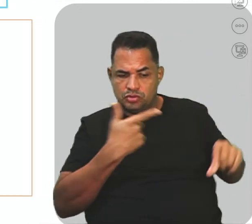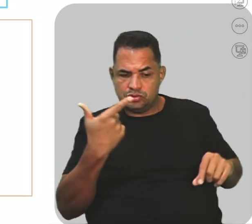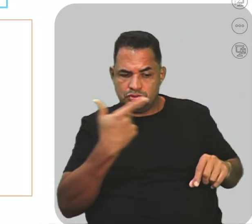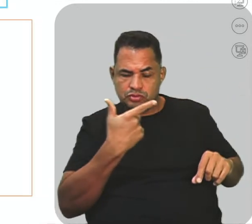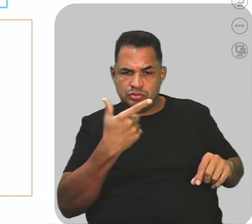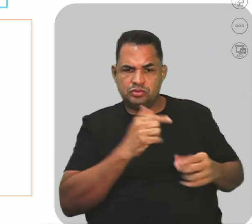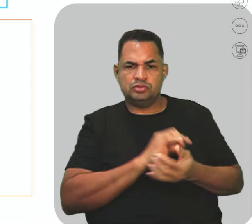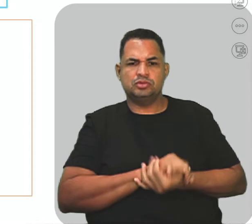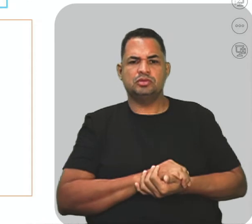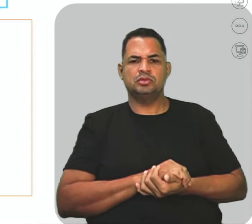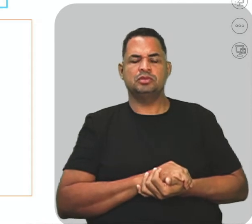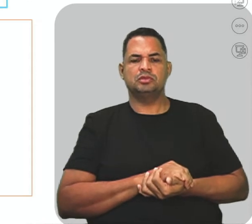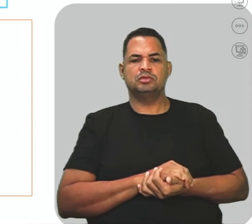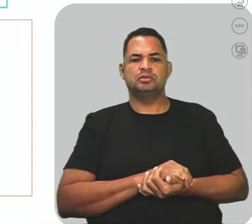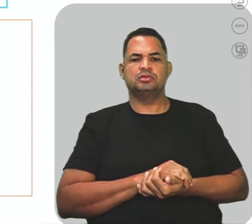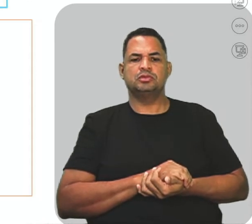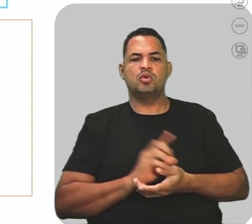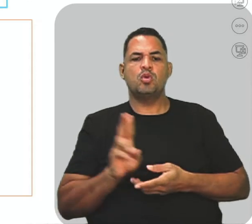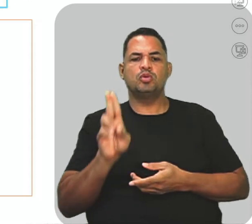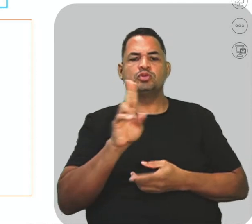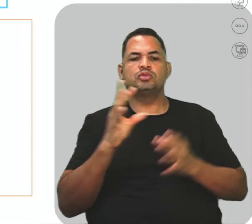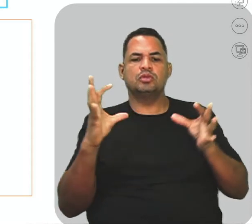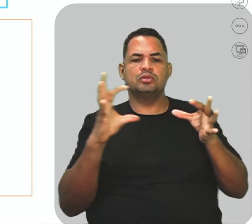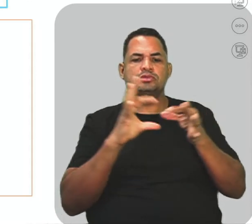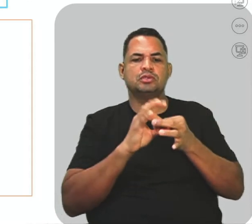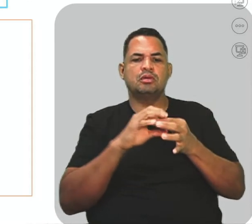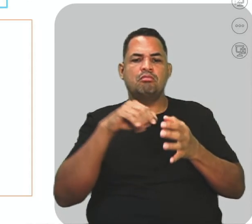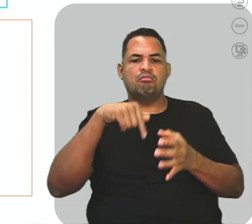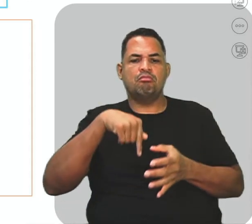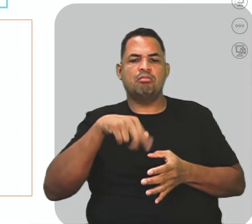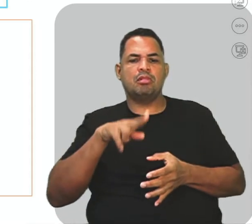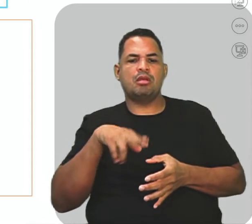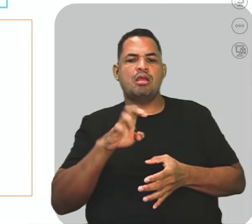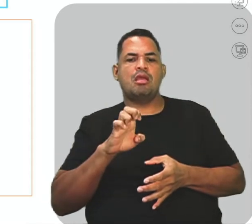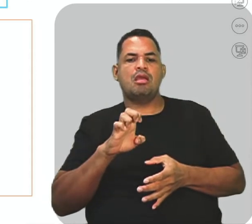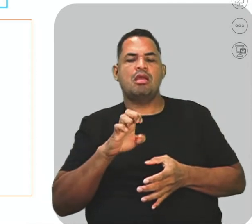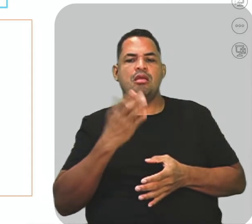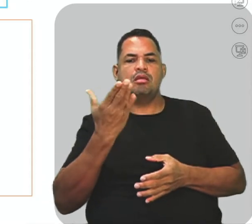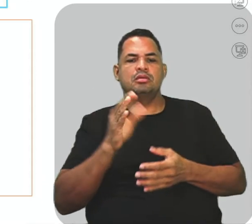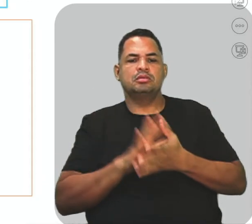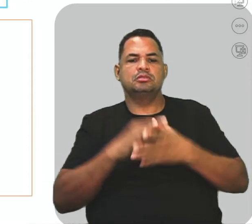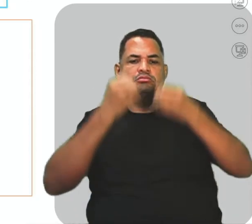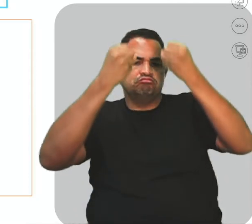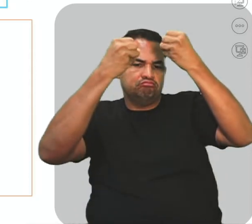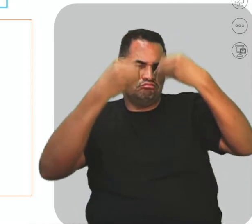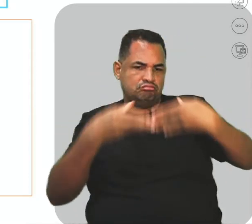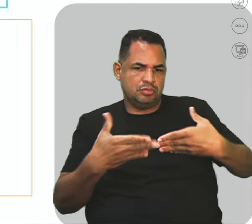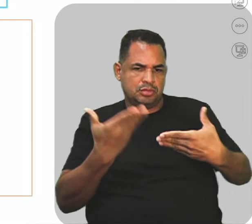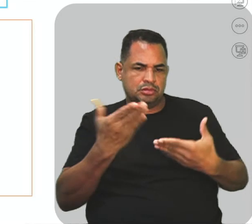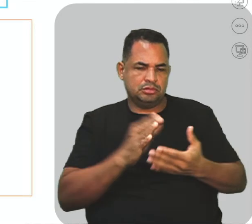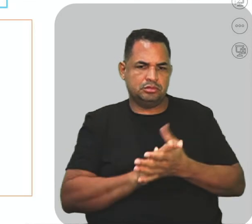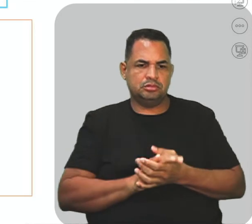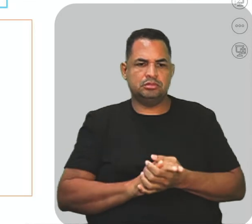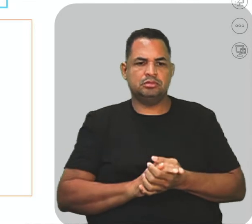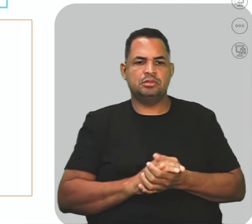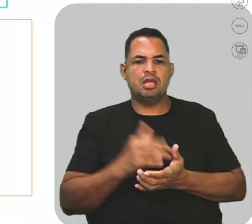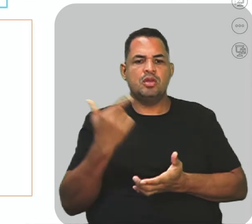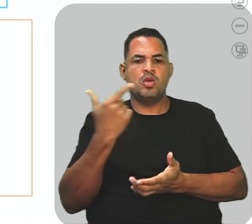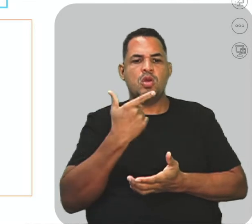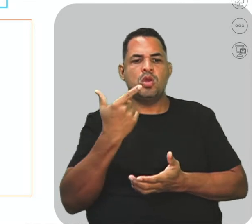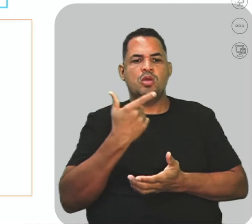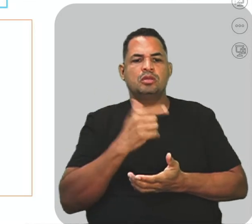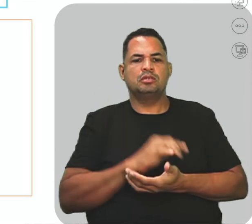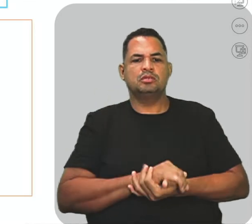verso. E utilizou a conjunção que é uma conjunção explicativa. Já no segundo verso,